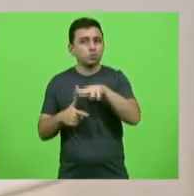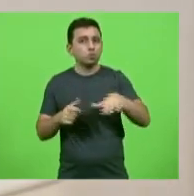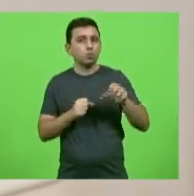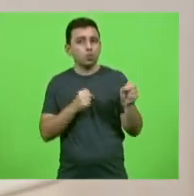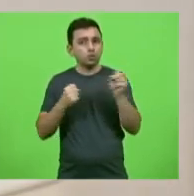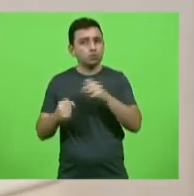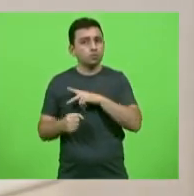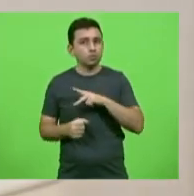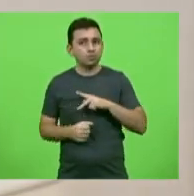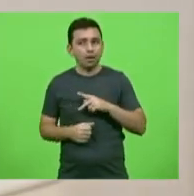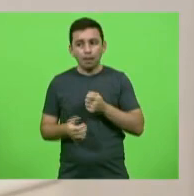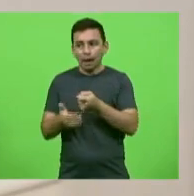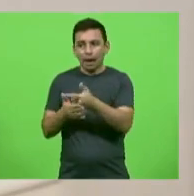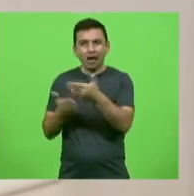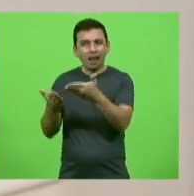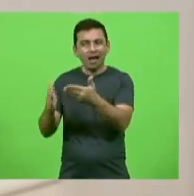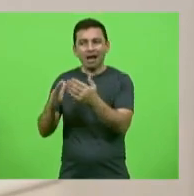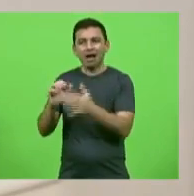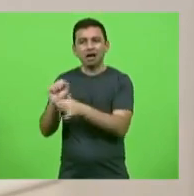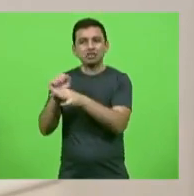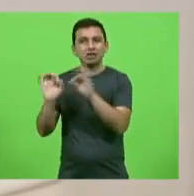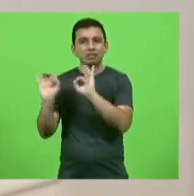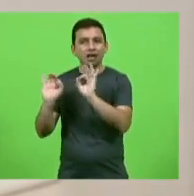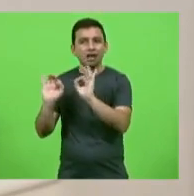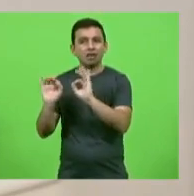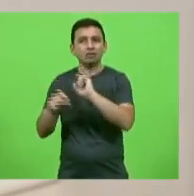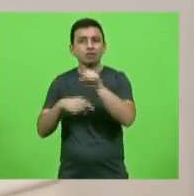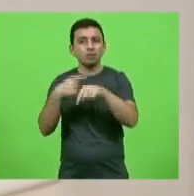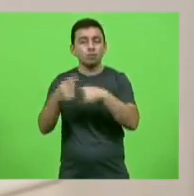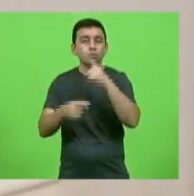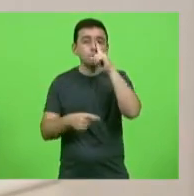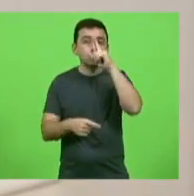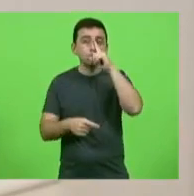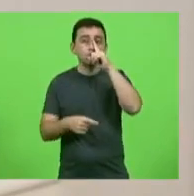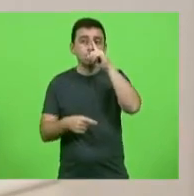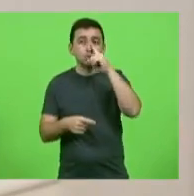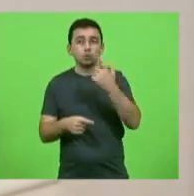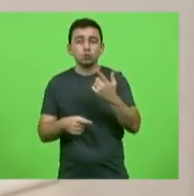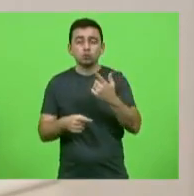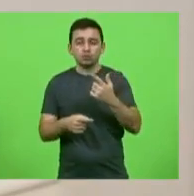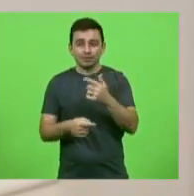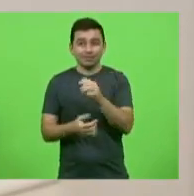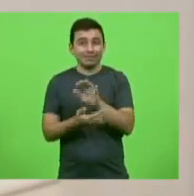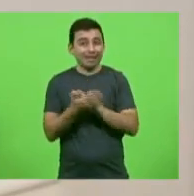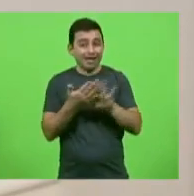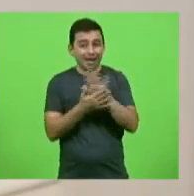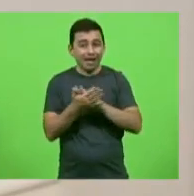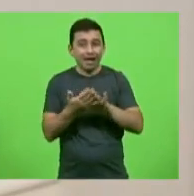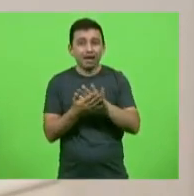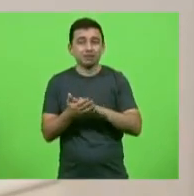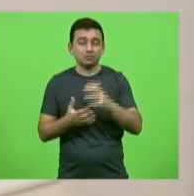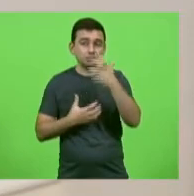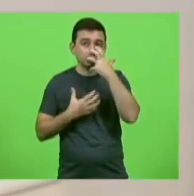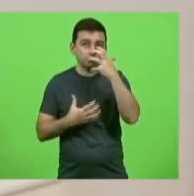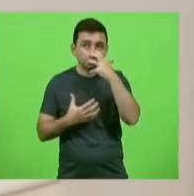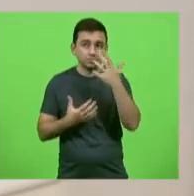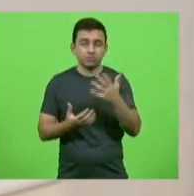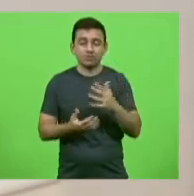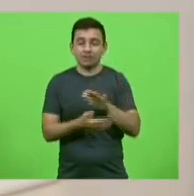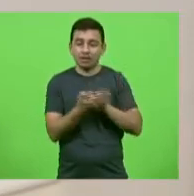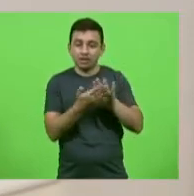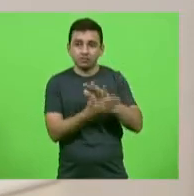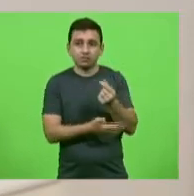para quem não tem garantia, depois você corre o risco de ficar sem o equipamento e sem o dinheiro. E de forma que o